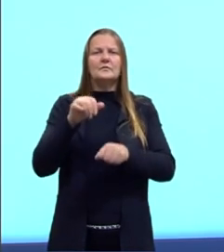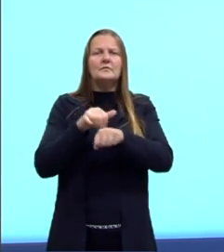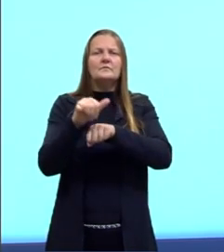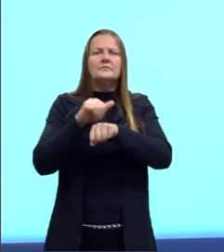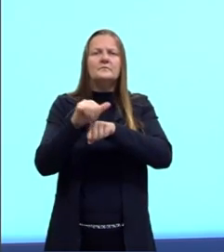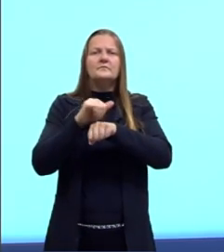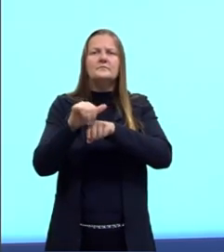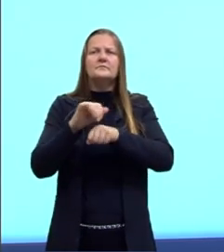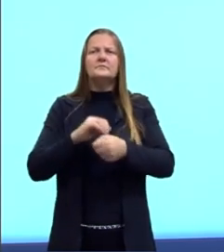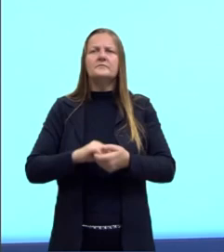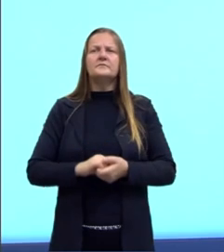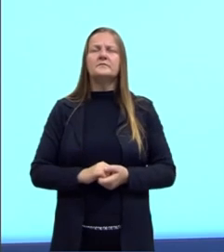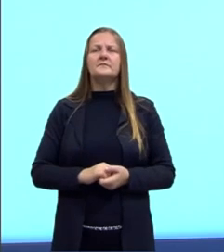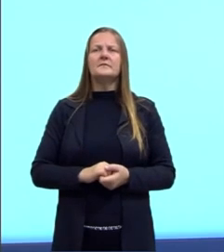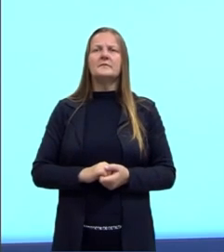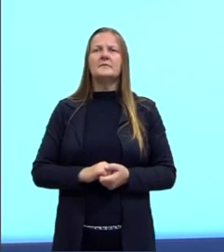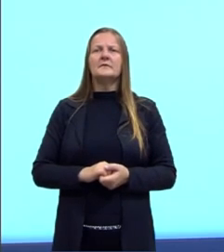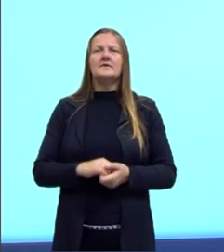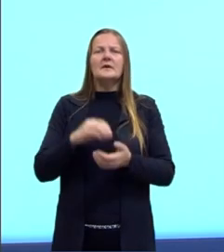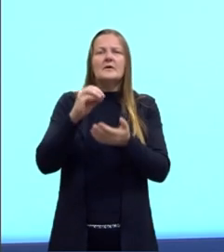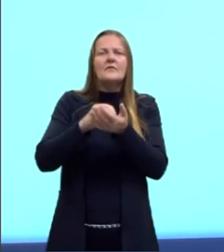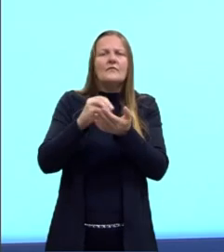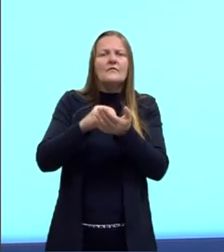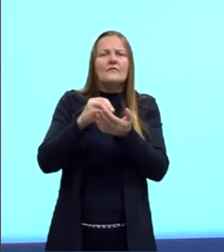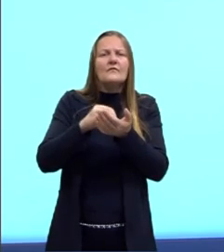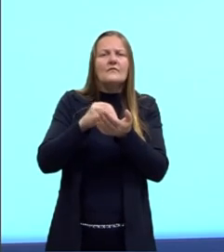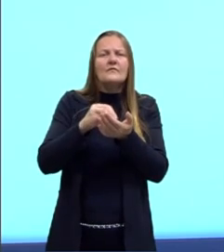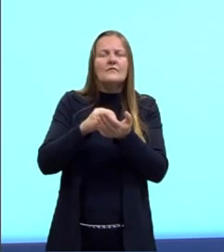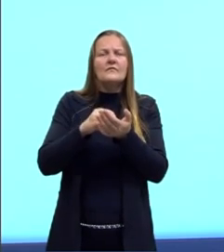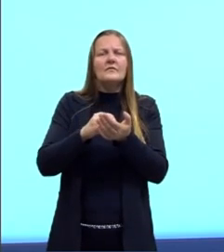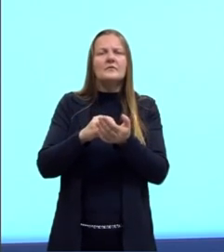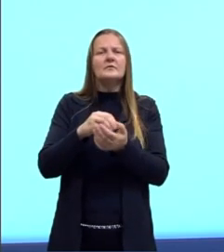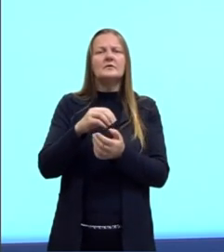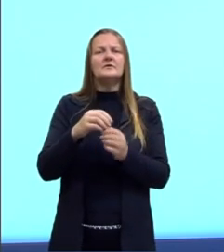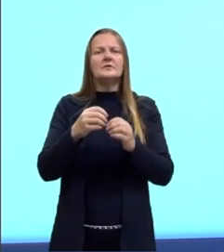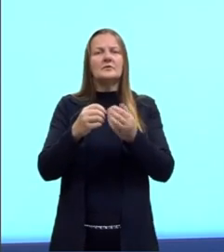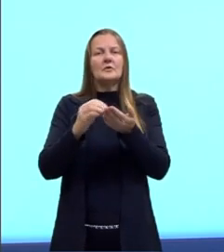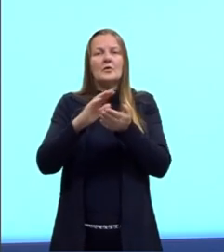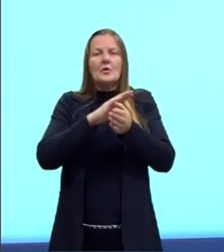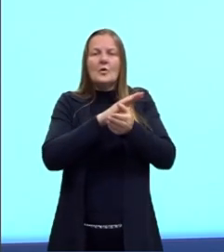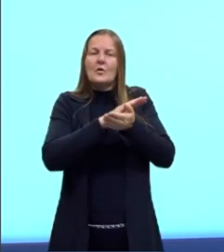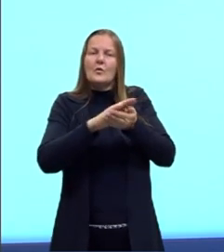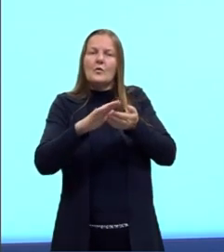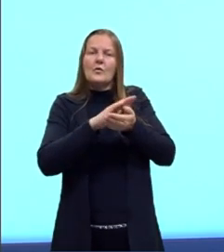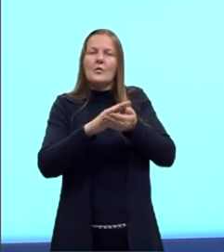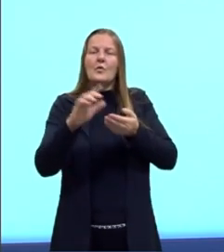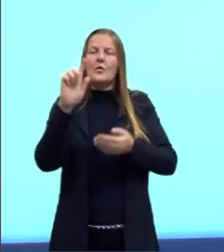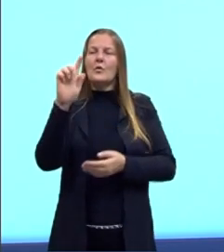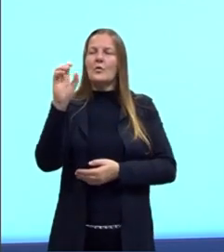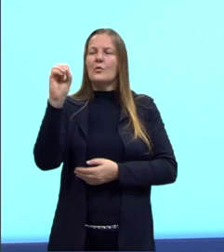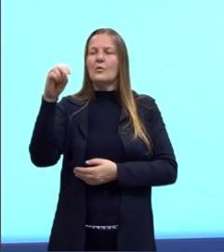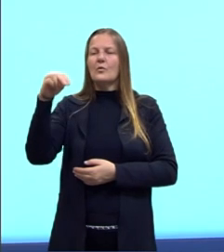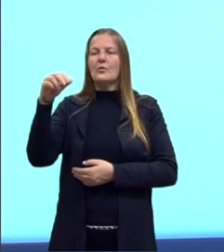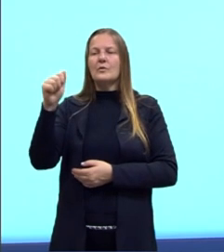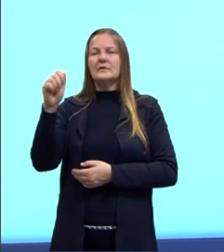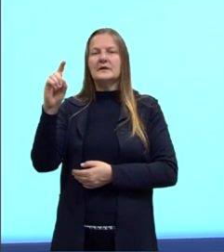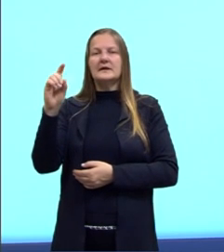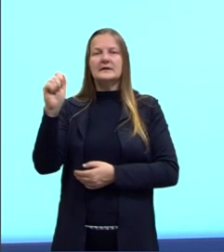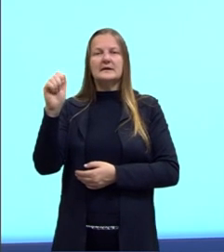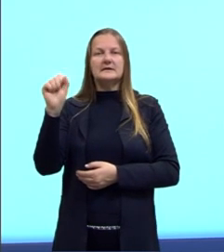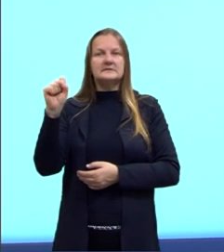acontecer a falta de TDF vai permitir que o corta que se das gônadas embrionárias